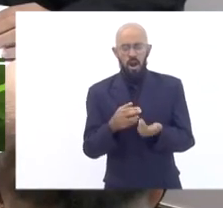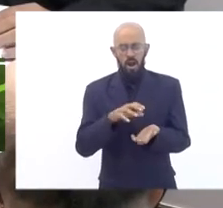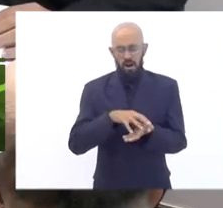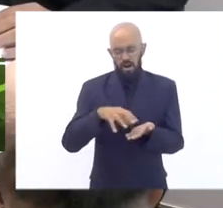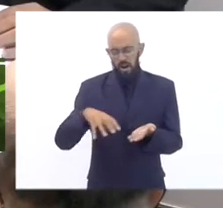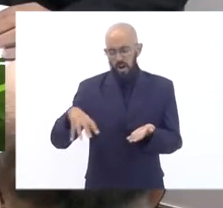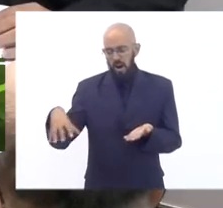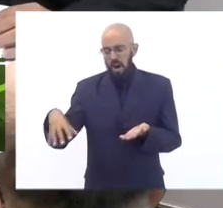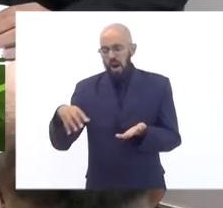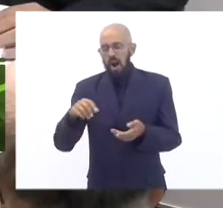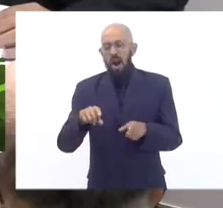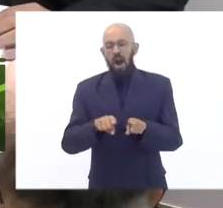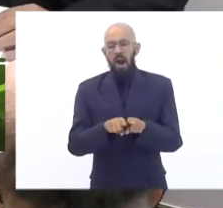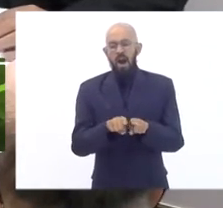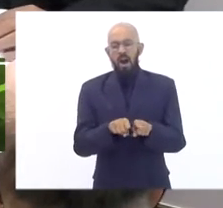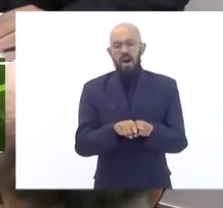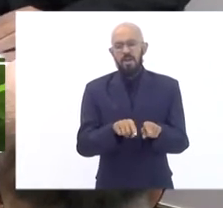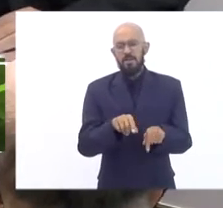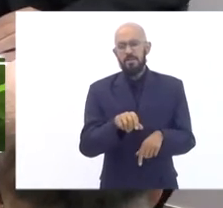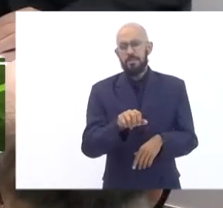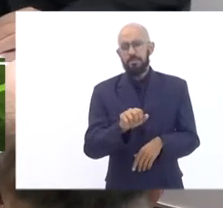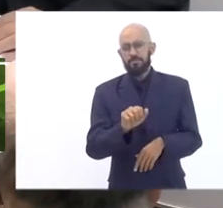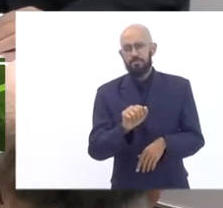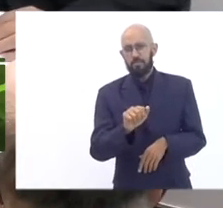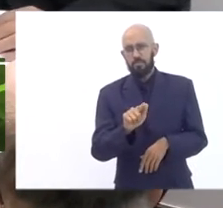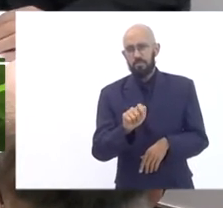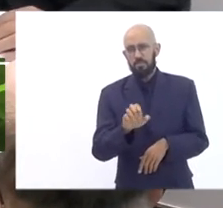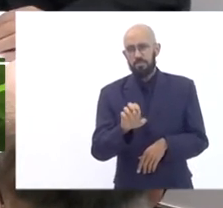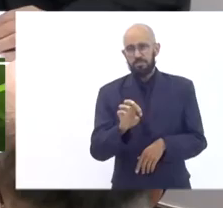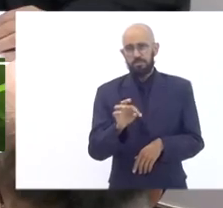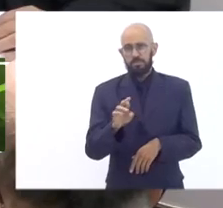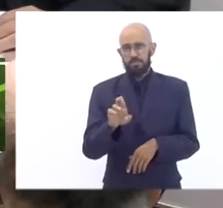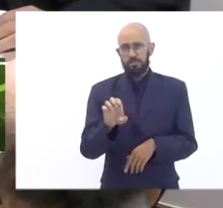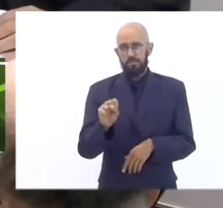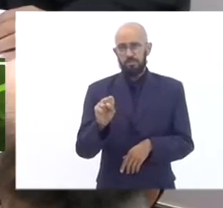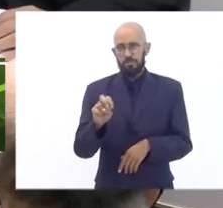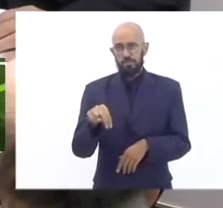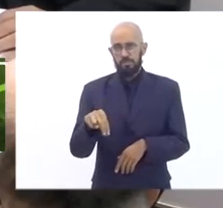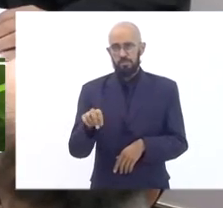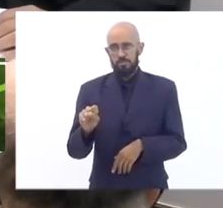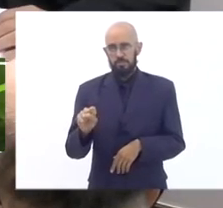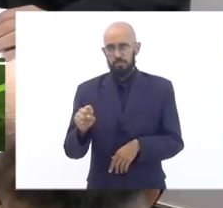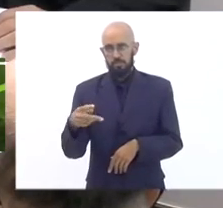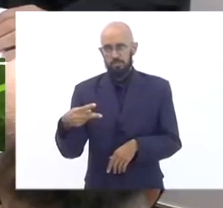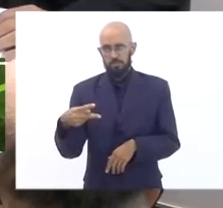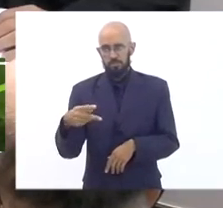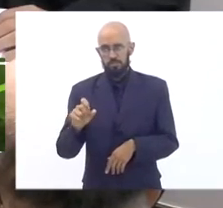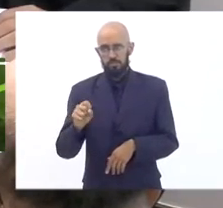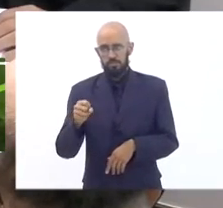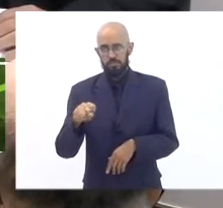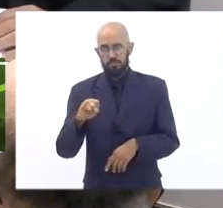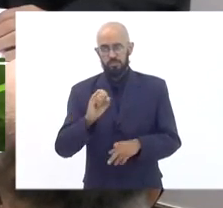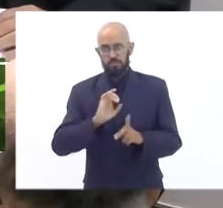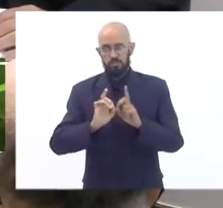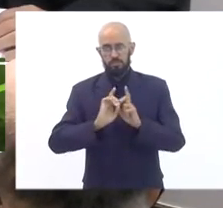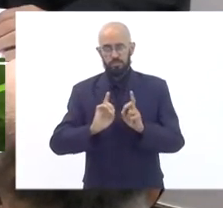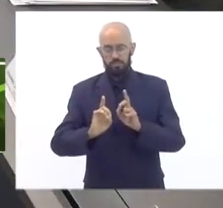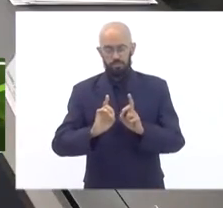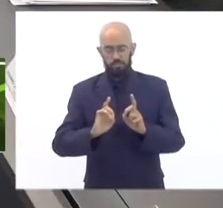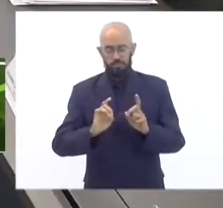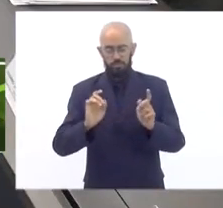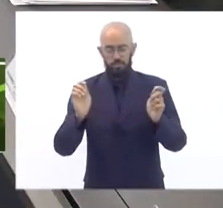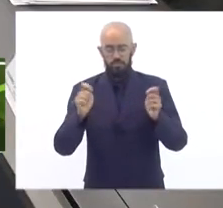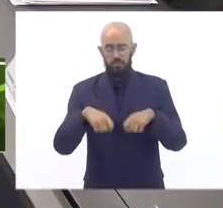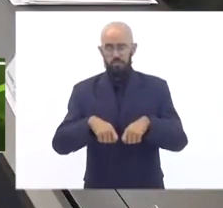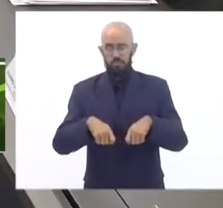com a participação da Getransp como agência reguladora, se têm sido discutidas